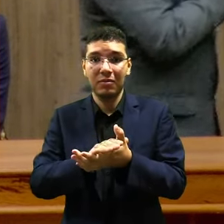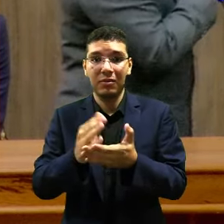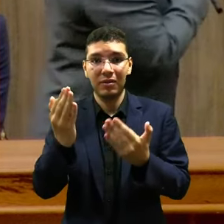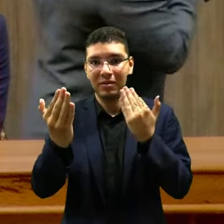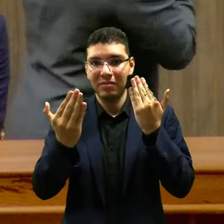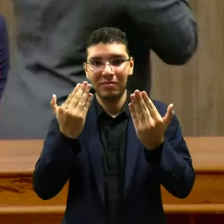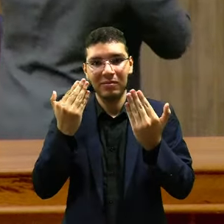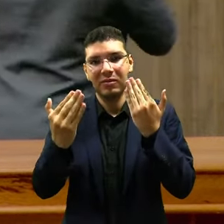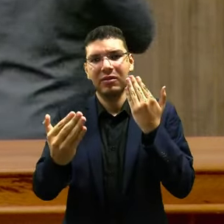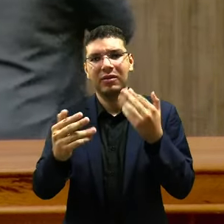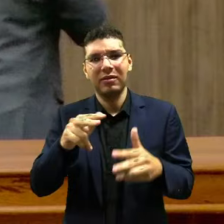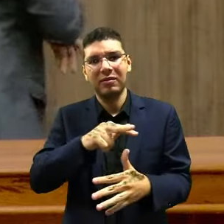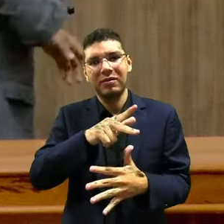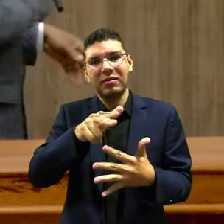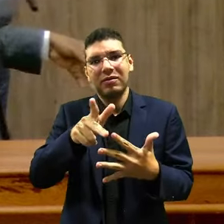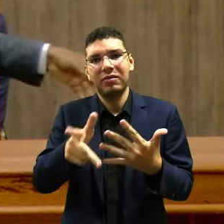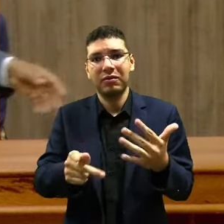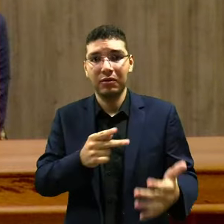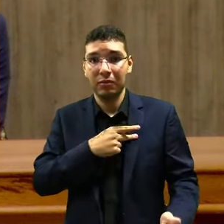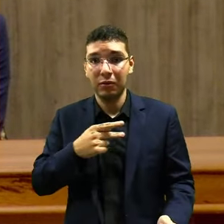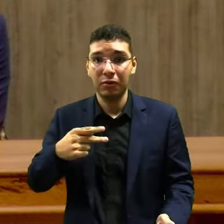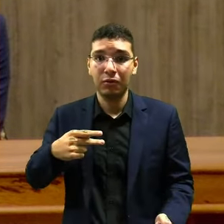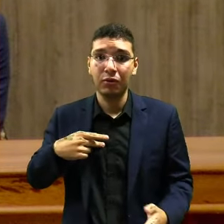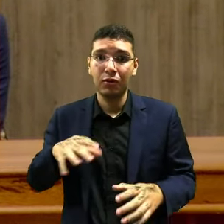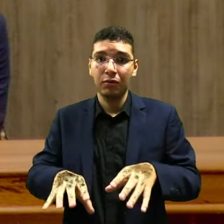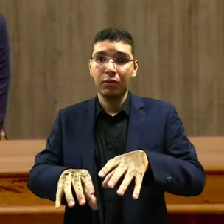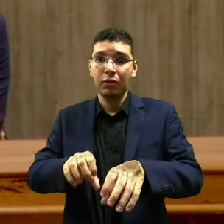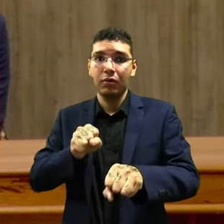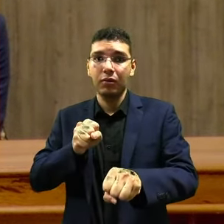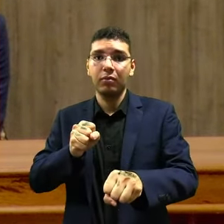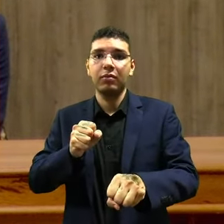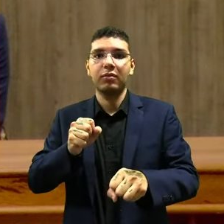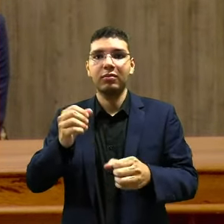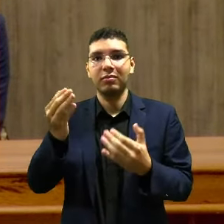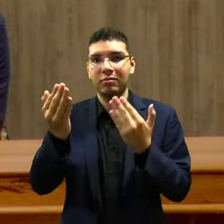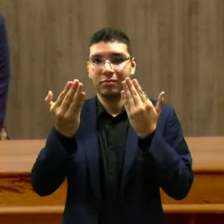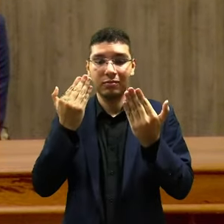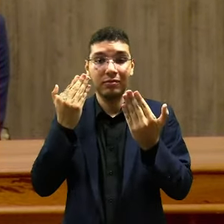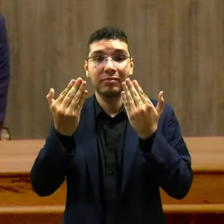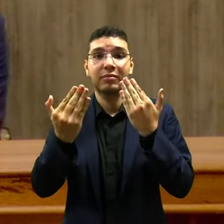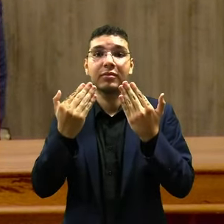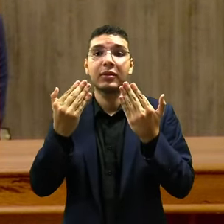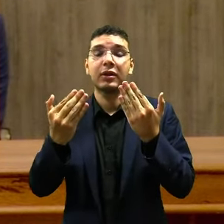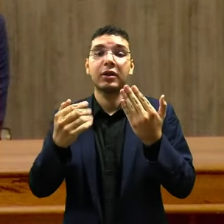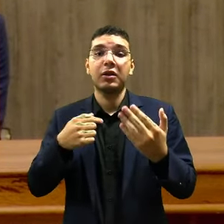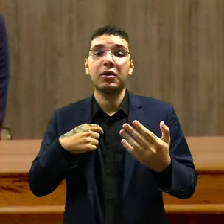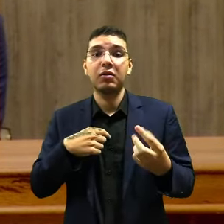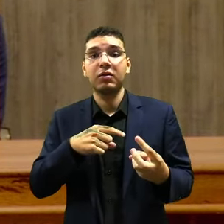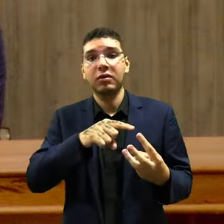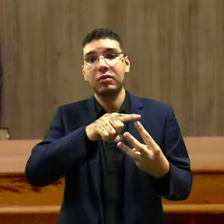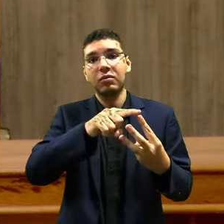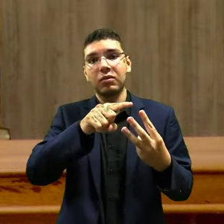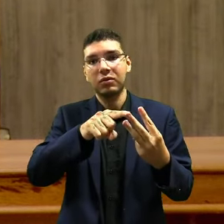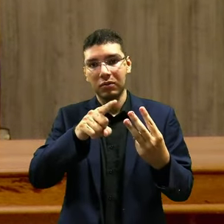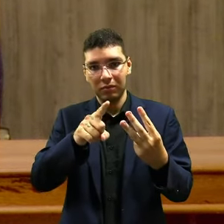decado de pastor aí fazendo psicologia querem morrer psicólogos Então deixa eu dizer uma coisa para